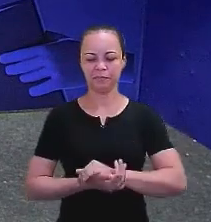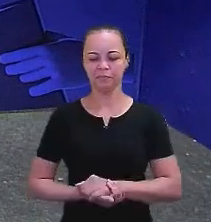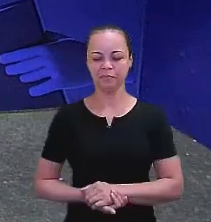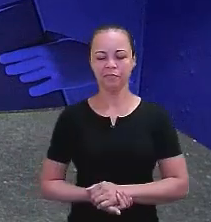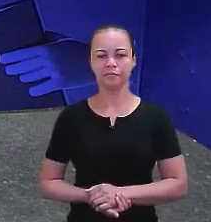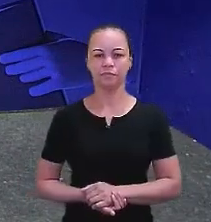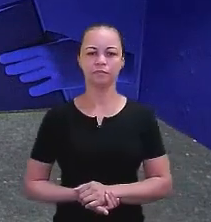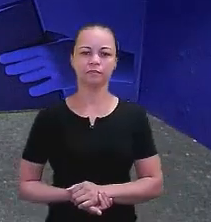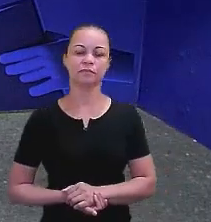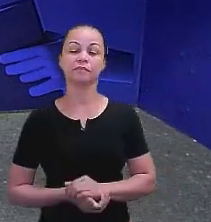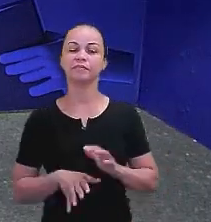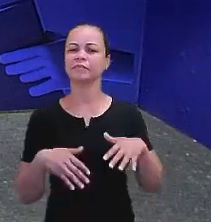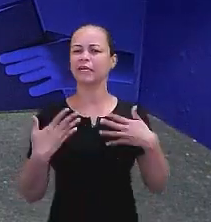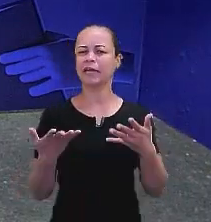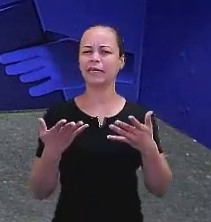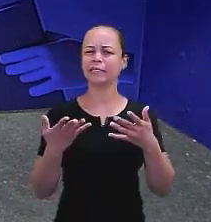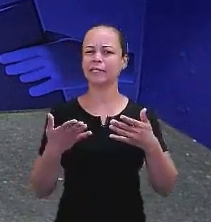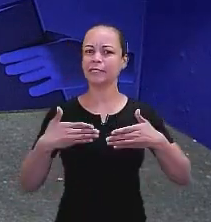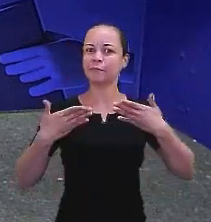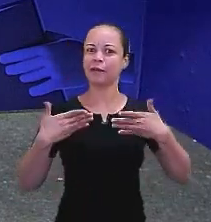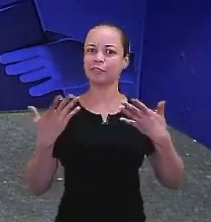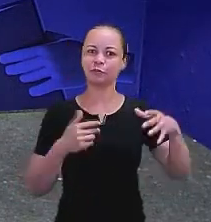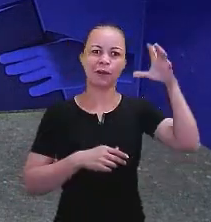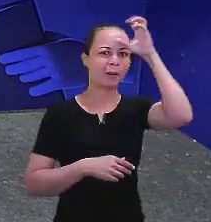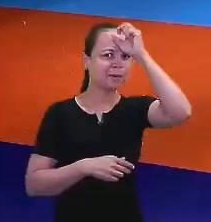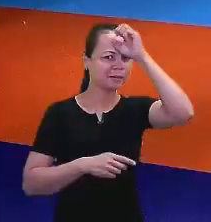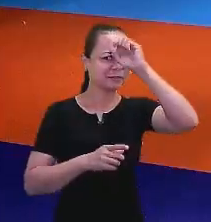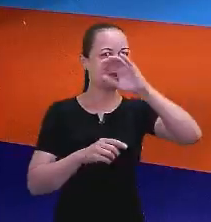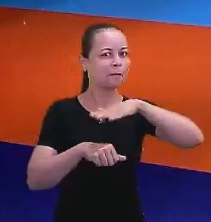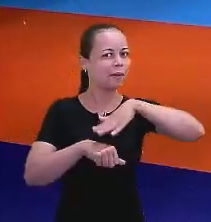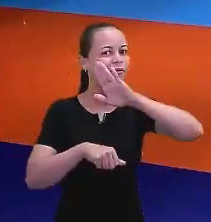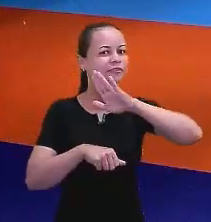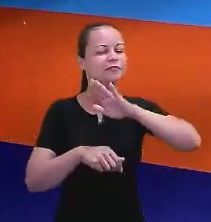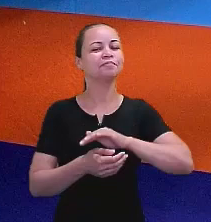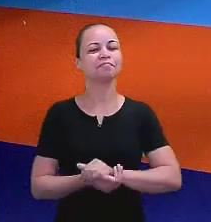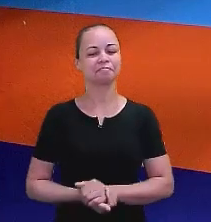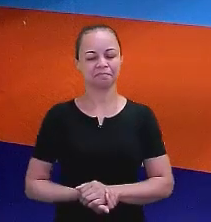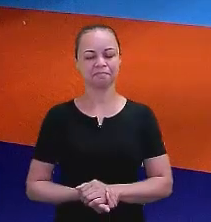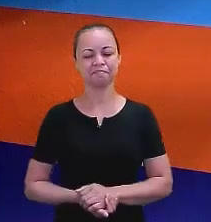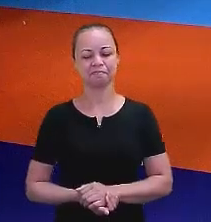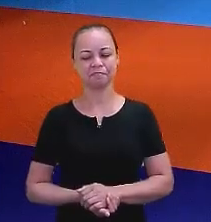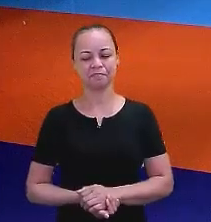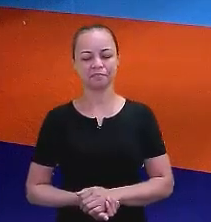E aí, animados para aprender muito? Espero que sim. Então vamos lá.